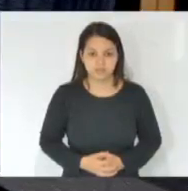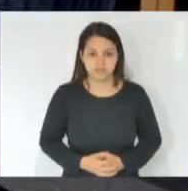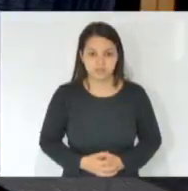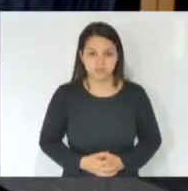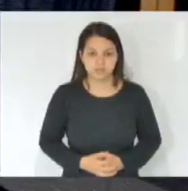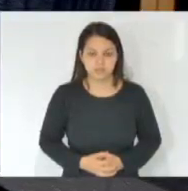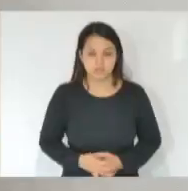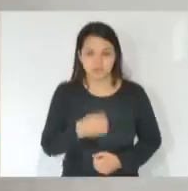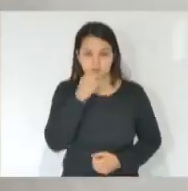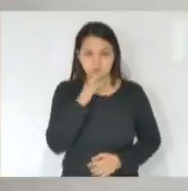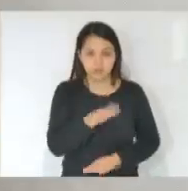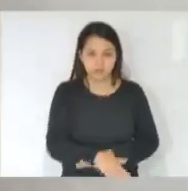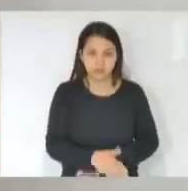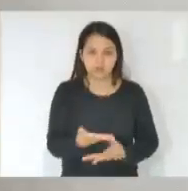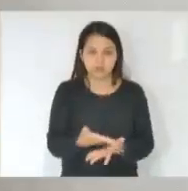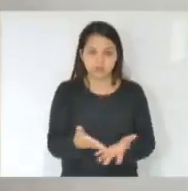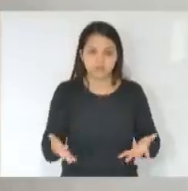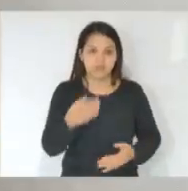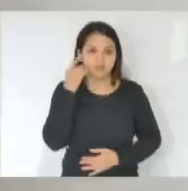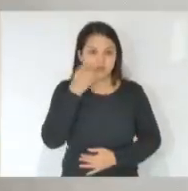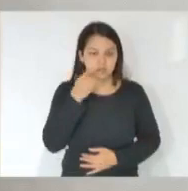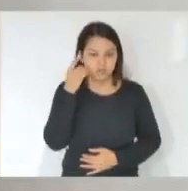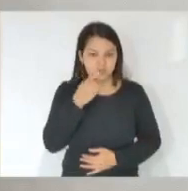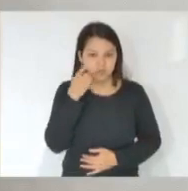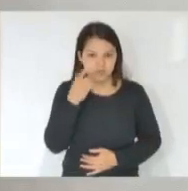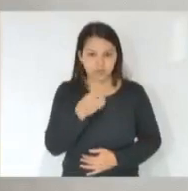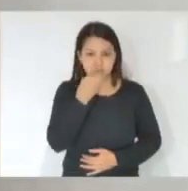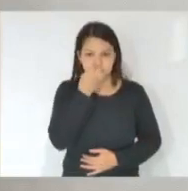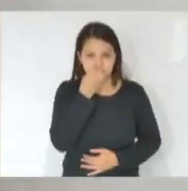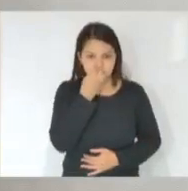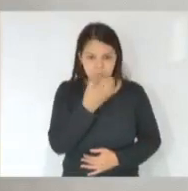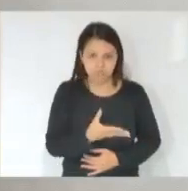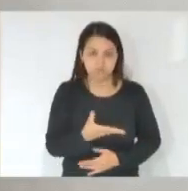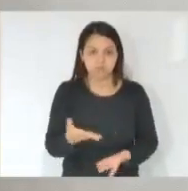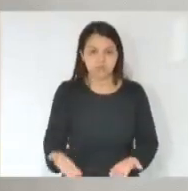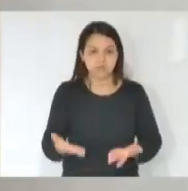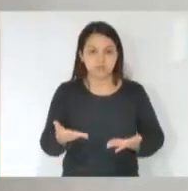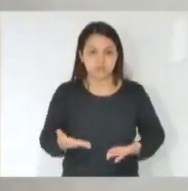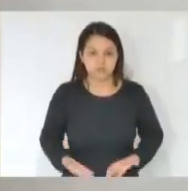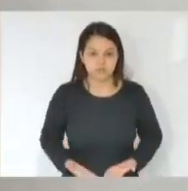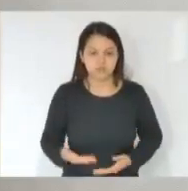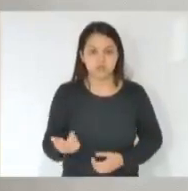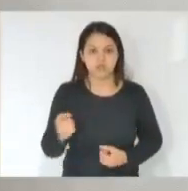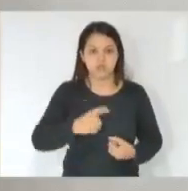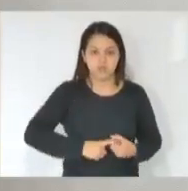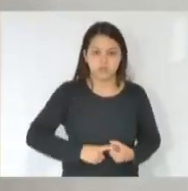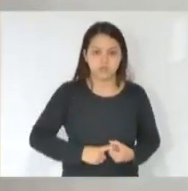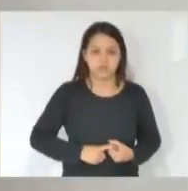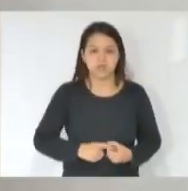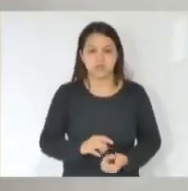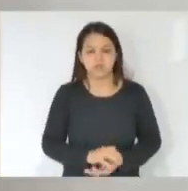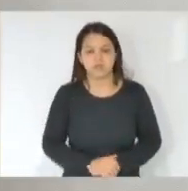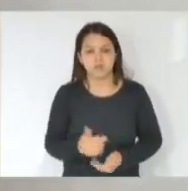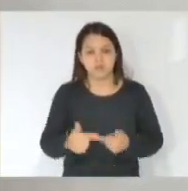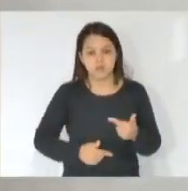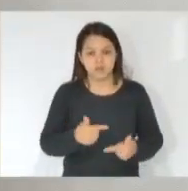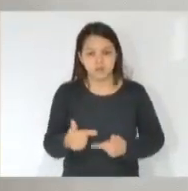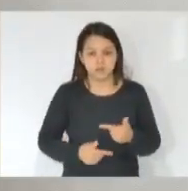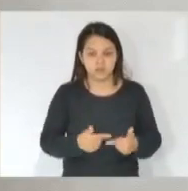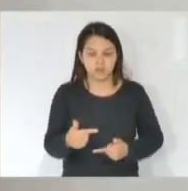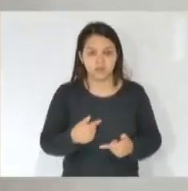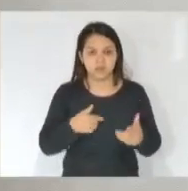Boa tarde, senhores deputados. Sejam todos muito bem-vindos de volta aos nossos trabalhos. Fico feliz de estar